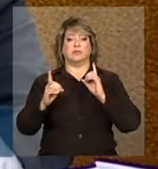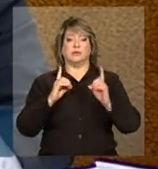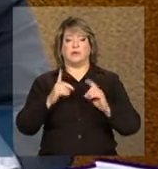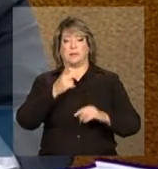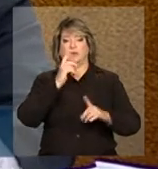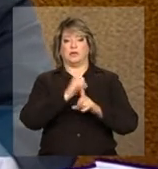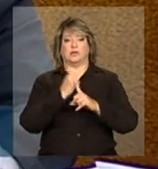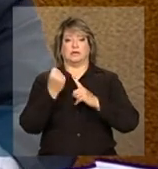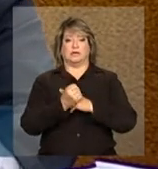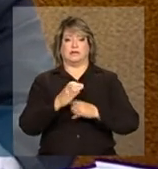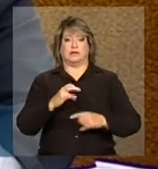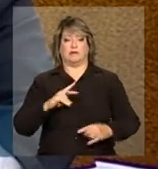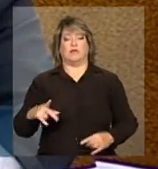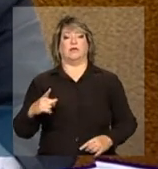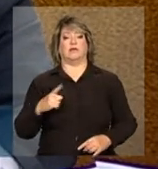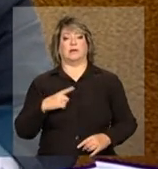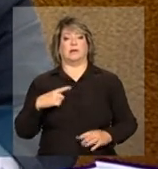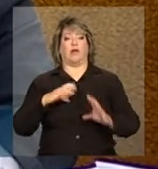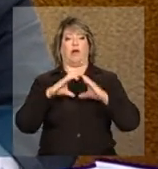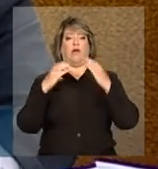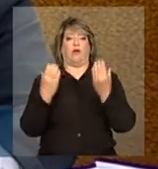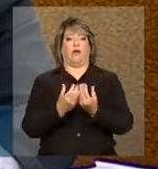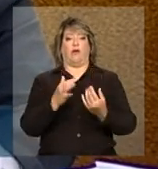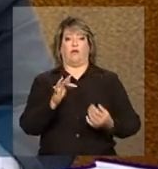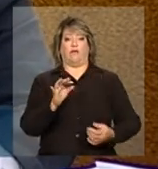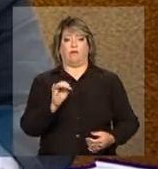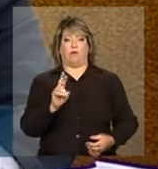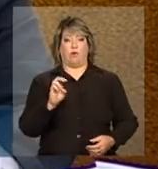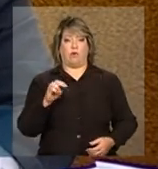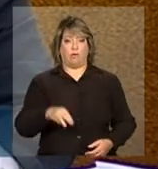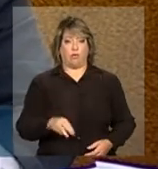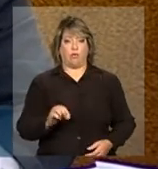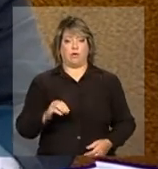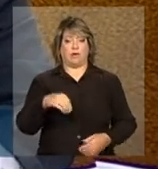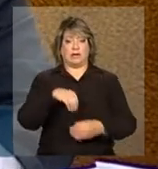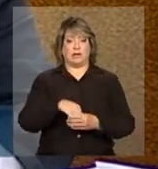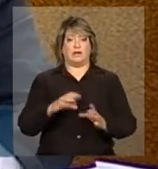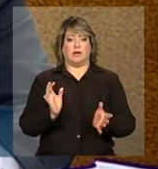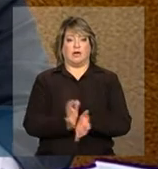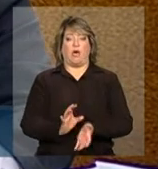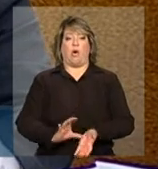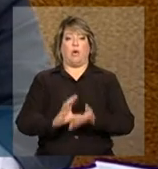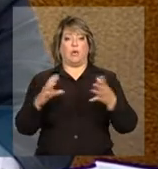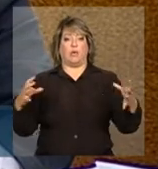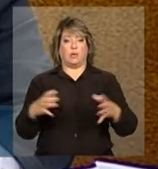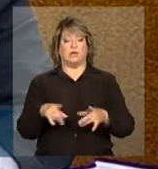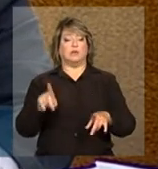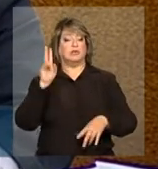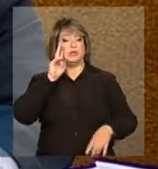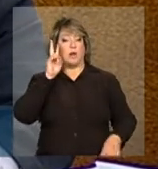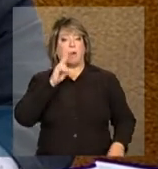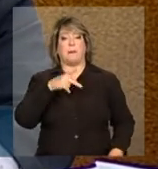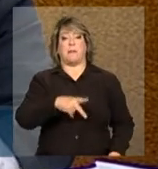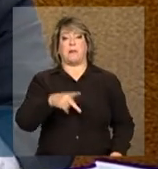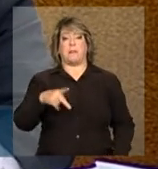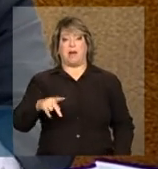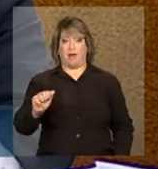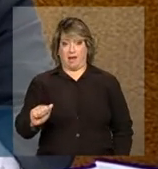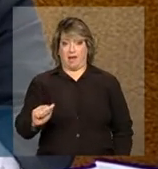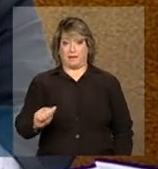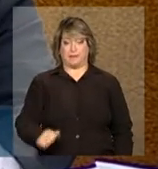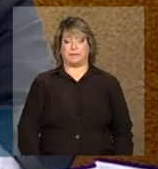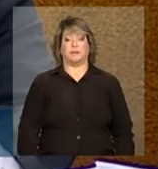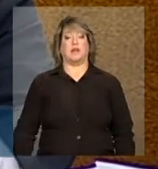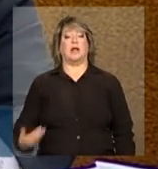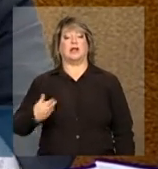Fórum Interconselhos e de várias entidades que estão representadas aqui, em relação à questão do PPA. Né? E